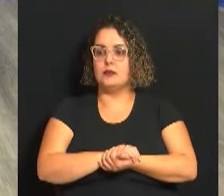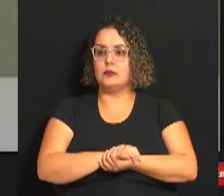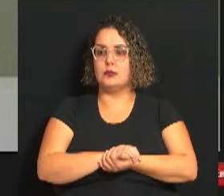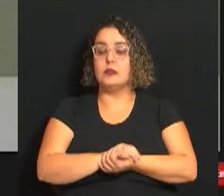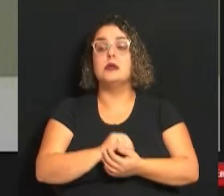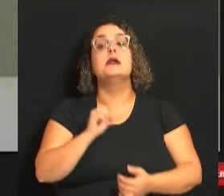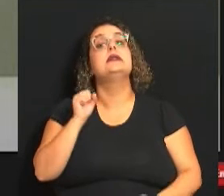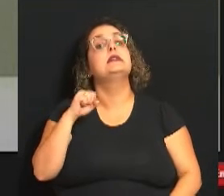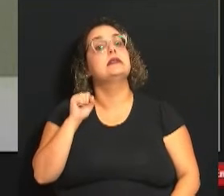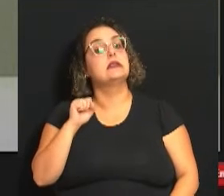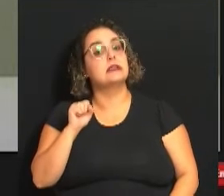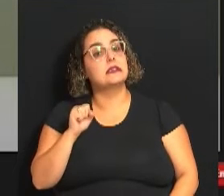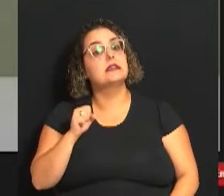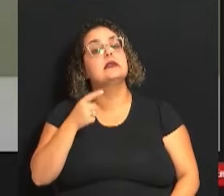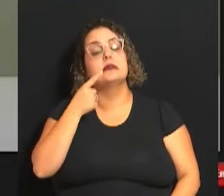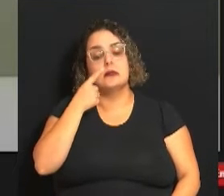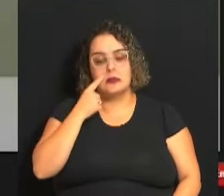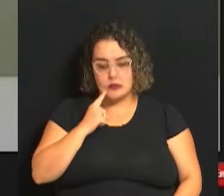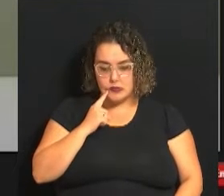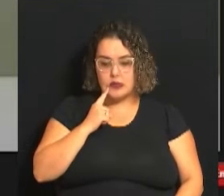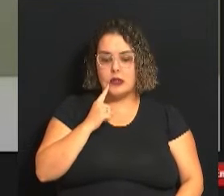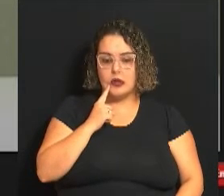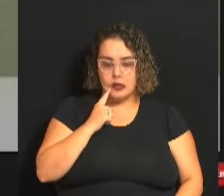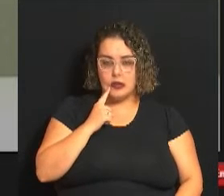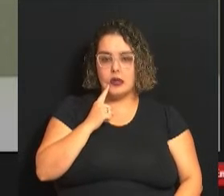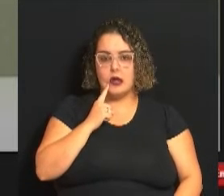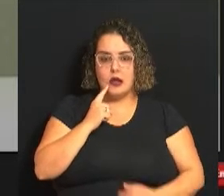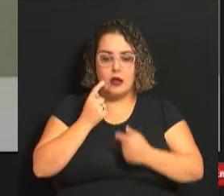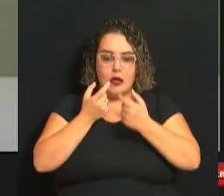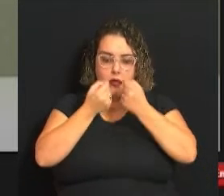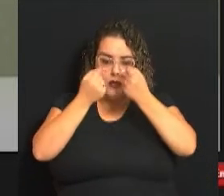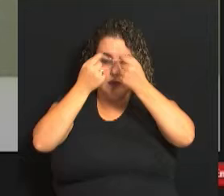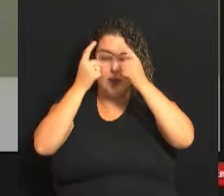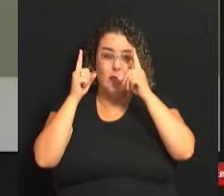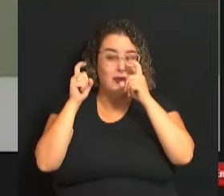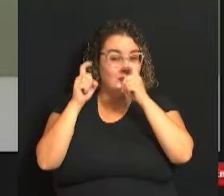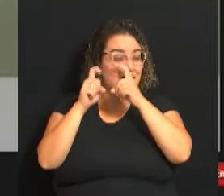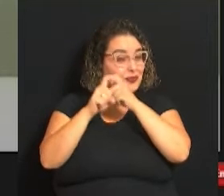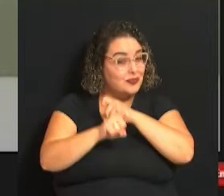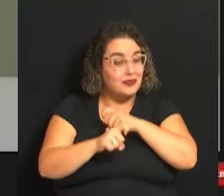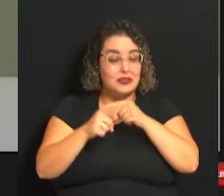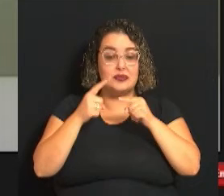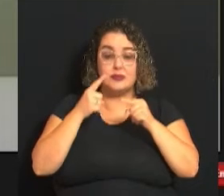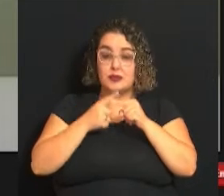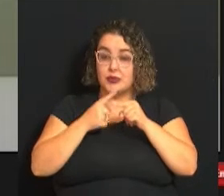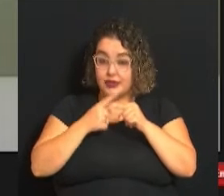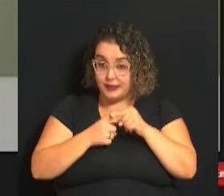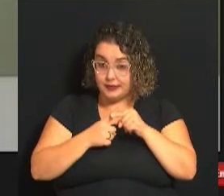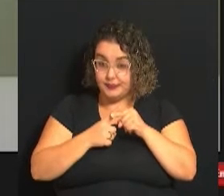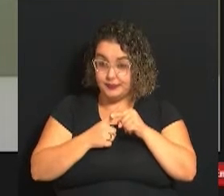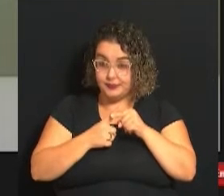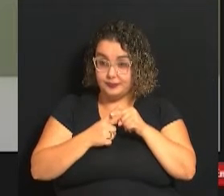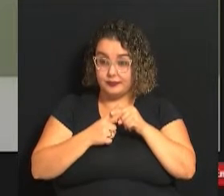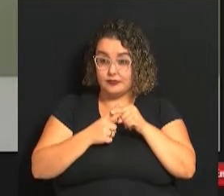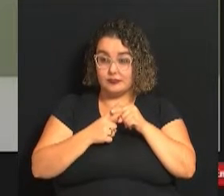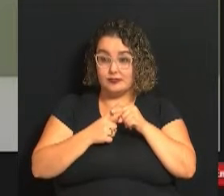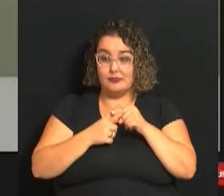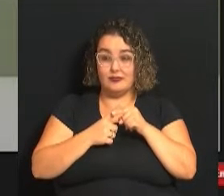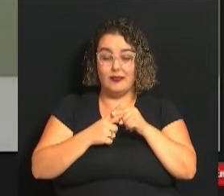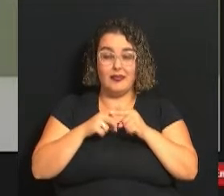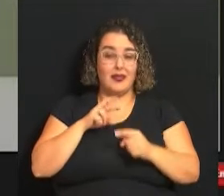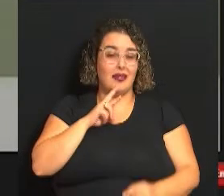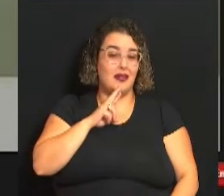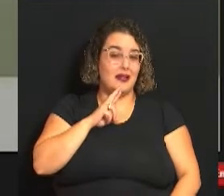Sim, Viviane. Esse é um tumor extremamente complicado, porque ele responde mal